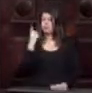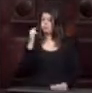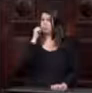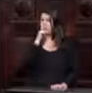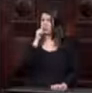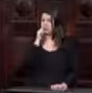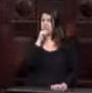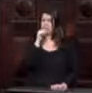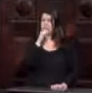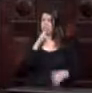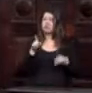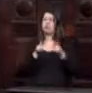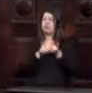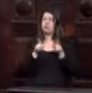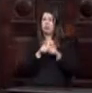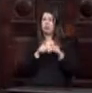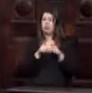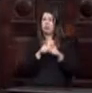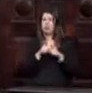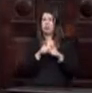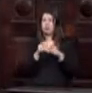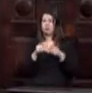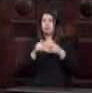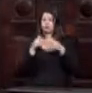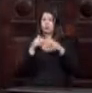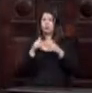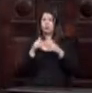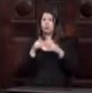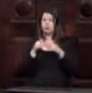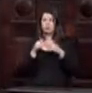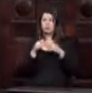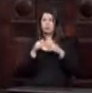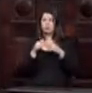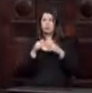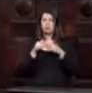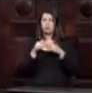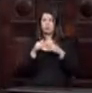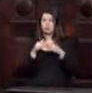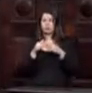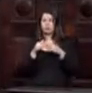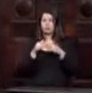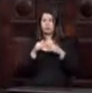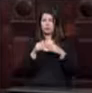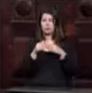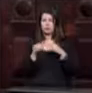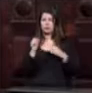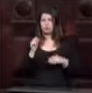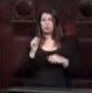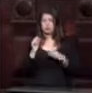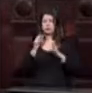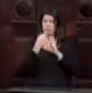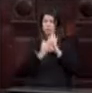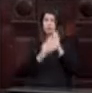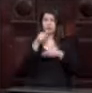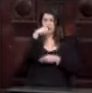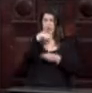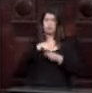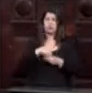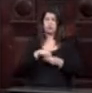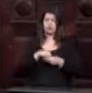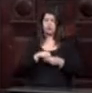mulheres também solicitarmos, né, que o regimento